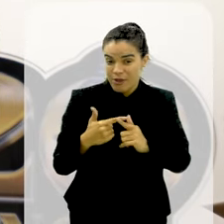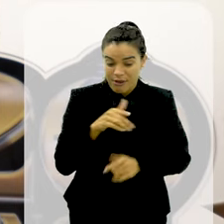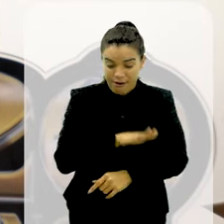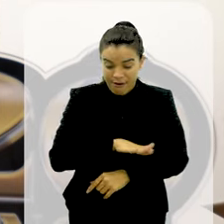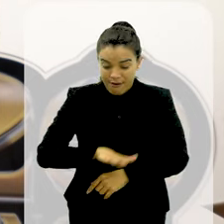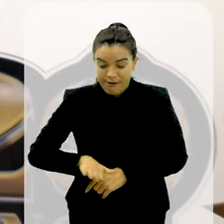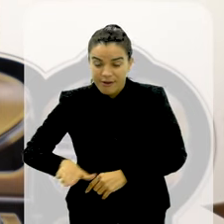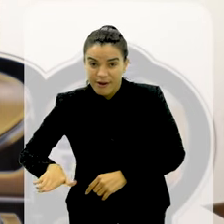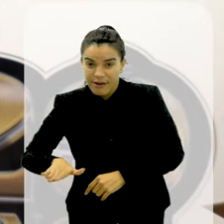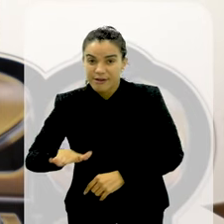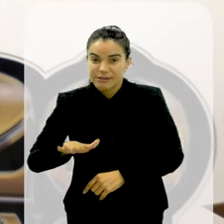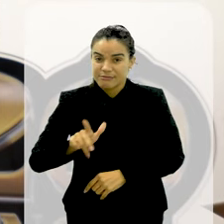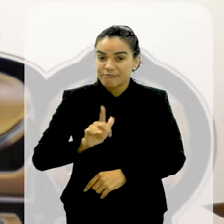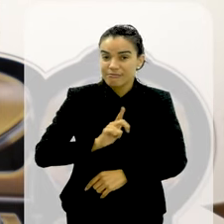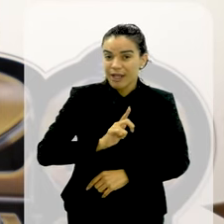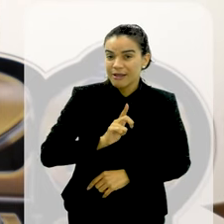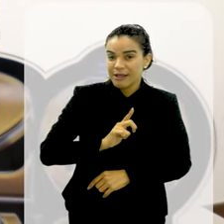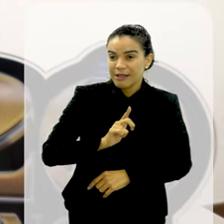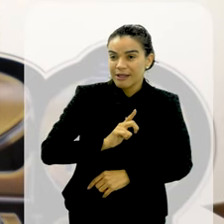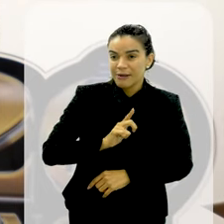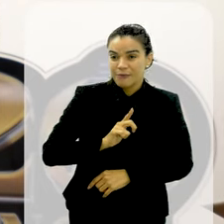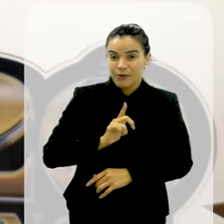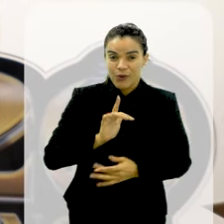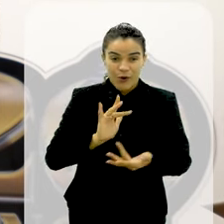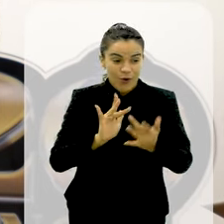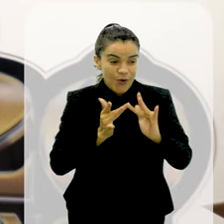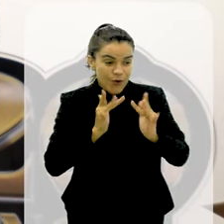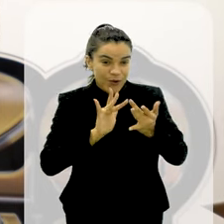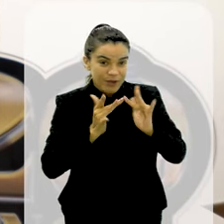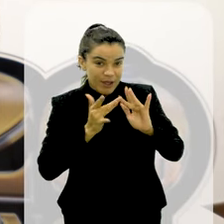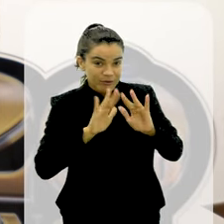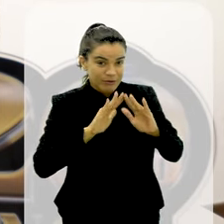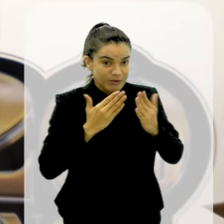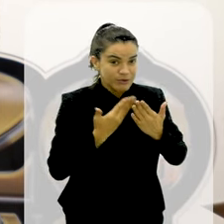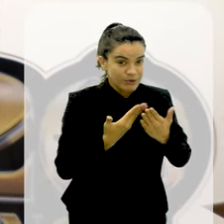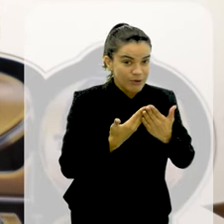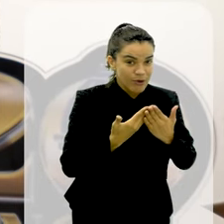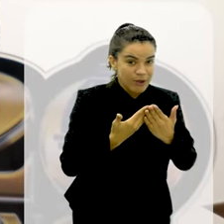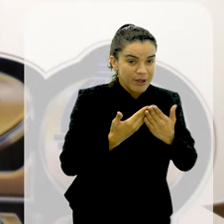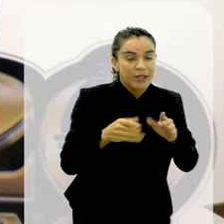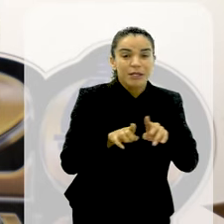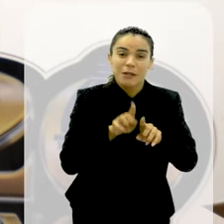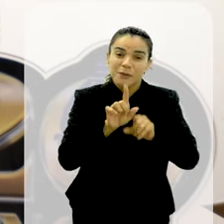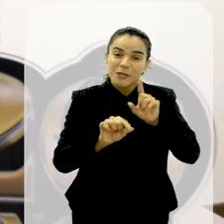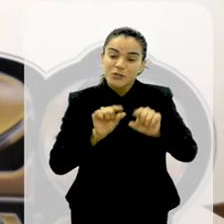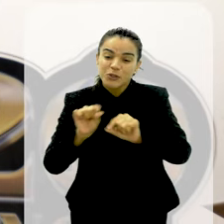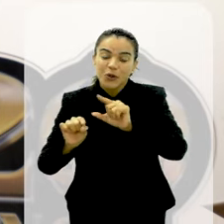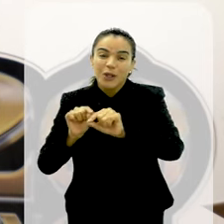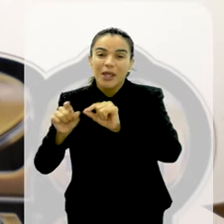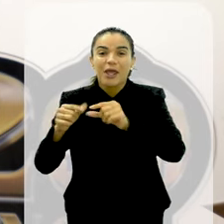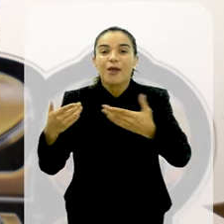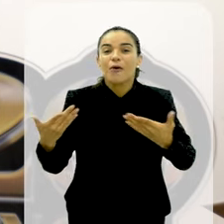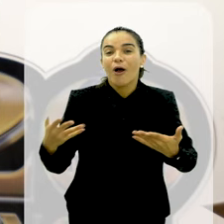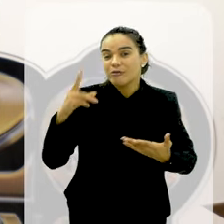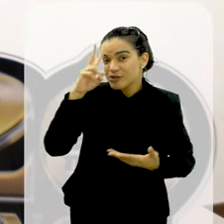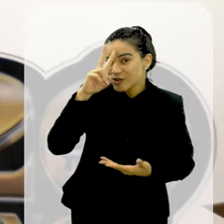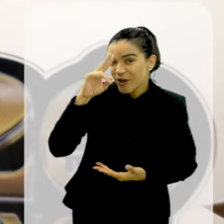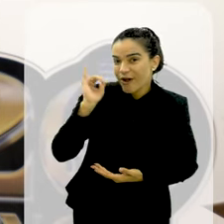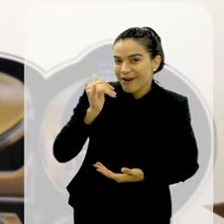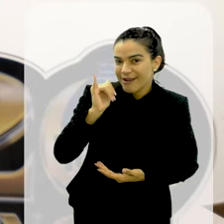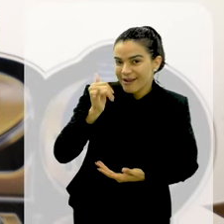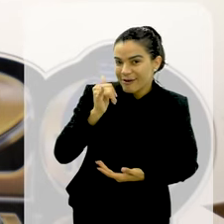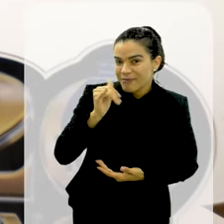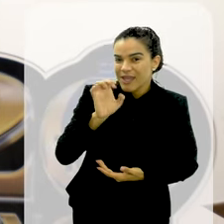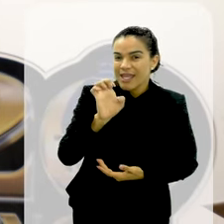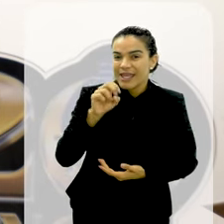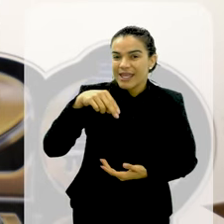aí a criança vai ter justamente o contato com as escolas, de preferência, e a escolha do enredo. Vamos